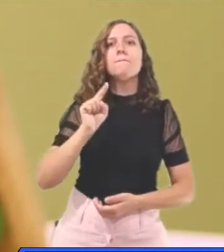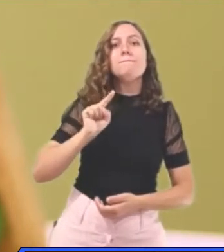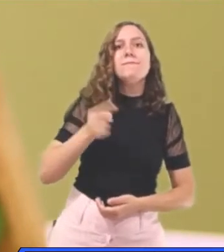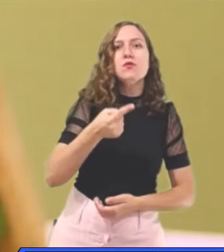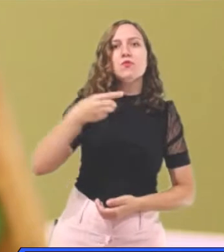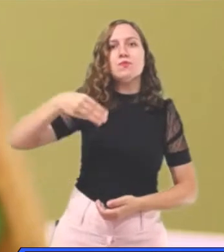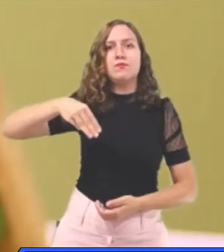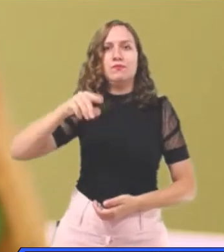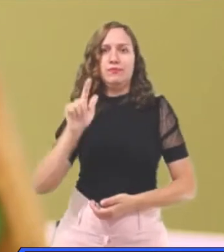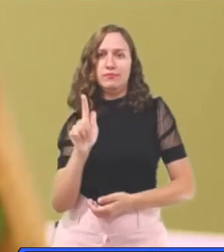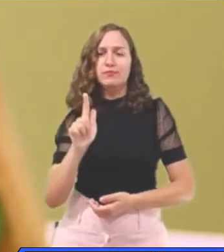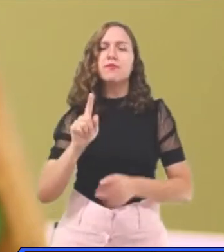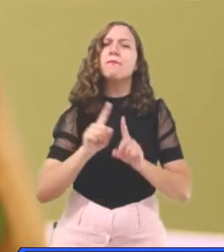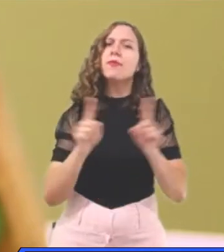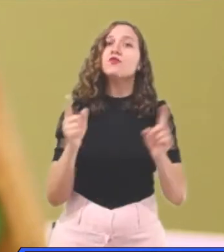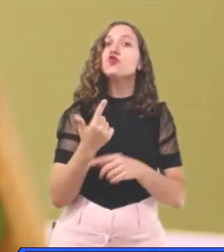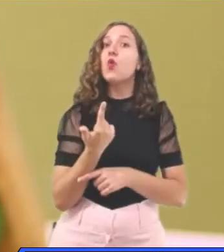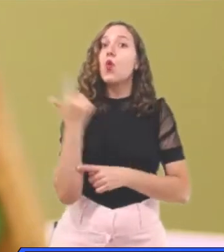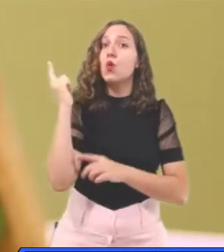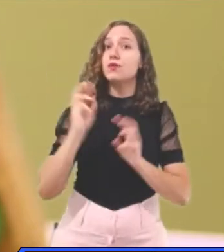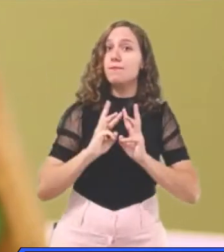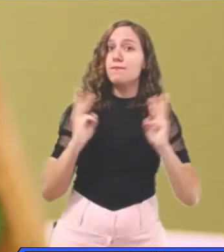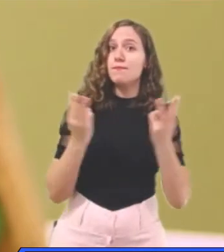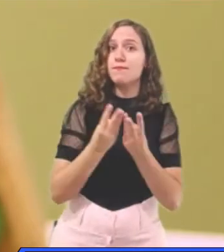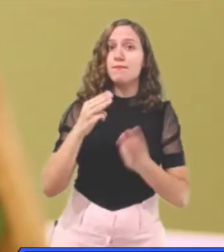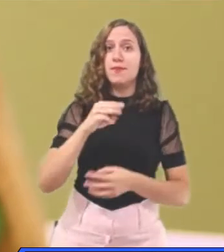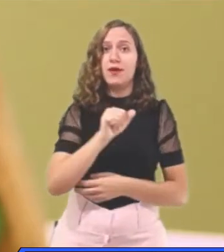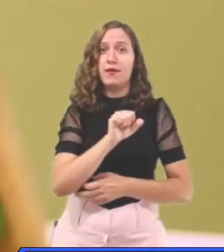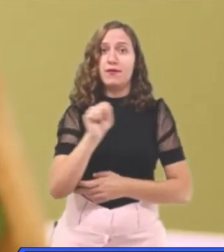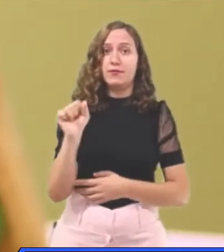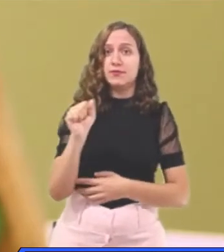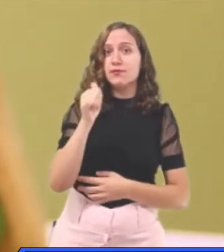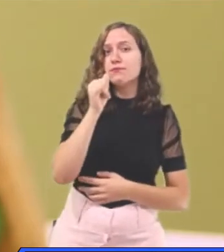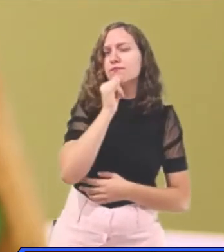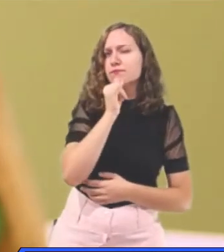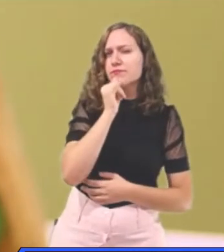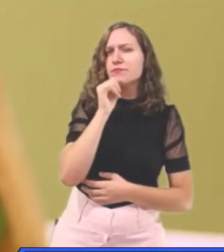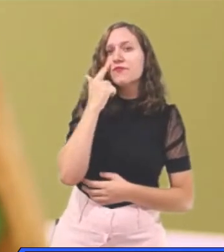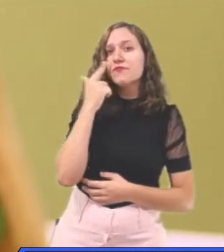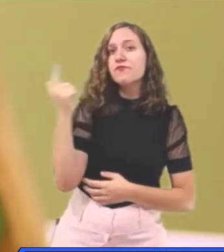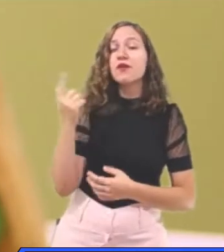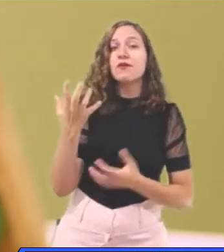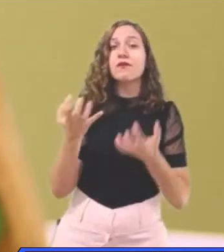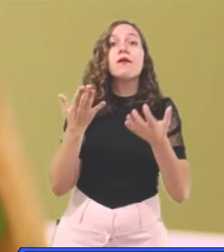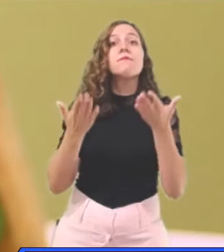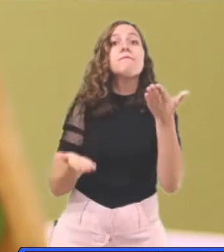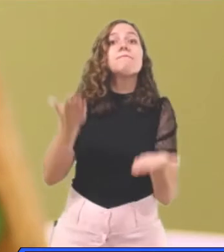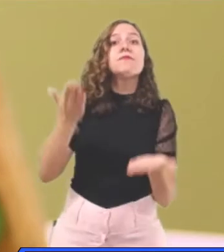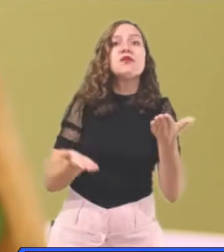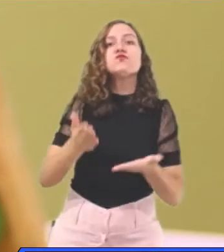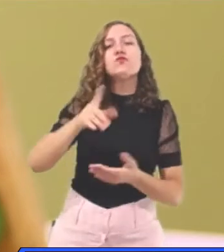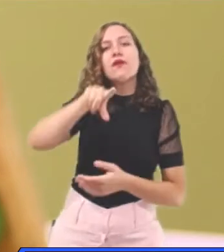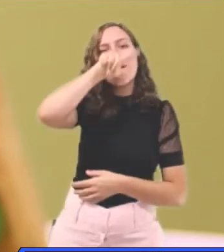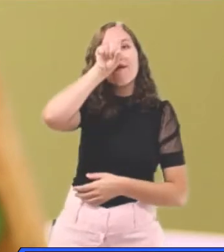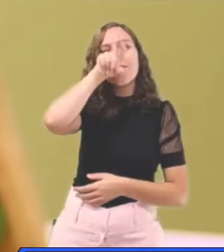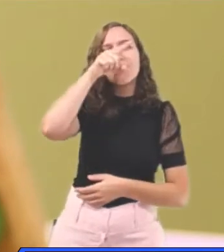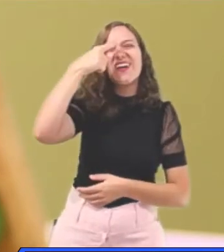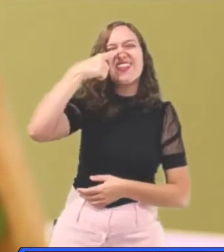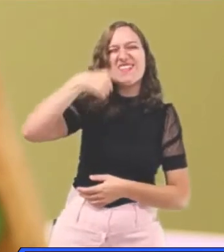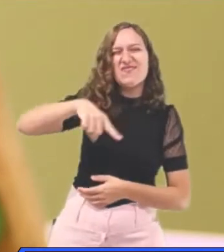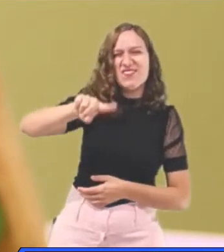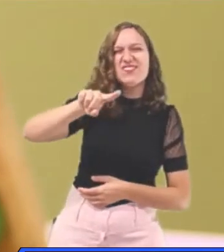uma outra medida de massa, que, por exemplo, se eu quiser pesar um elefante, mais de